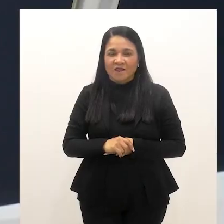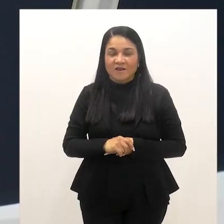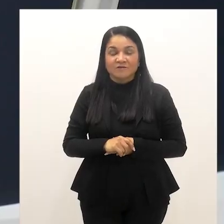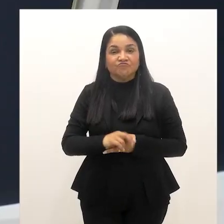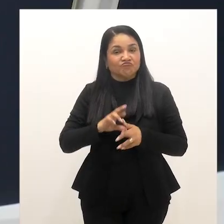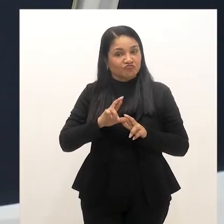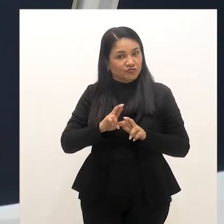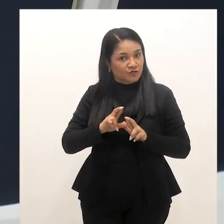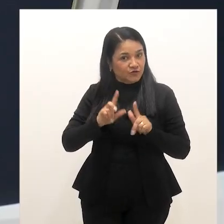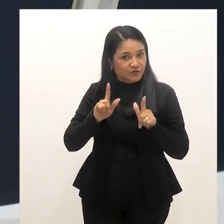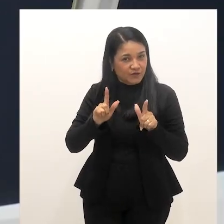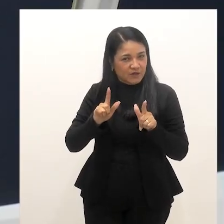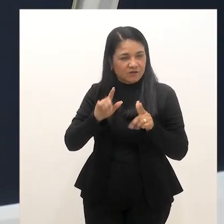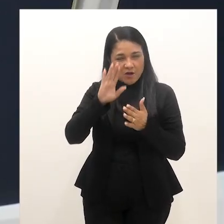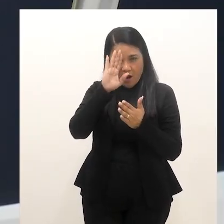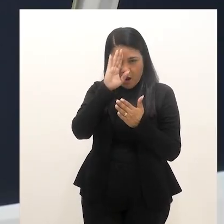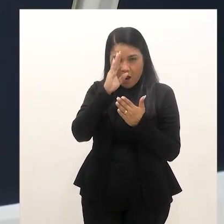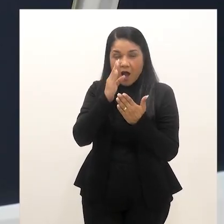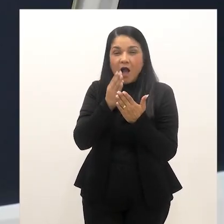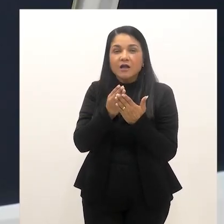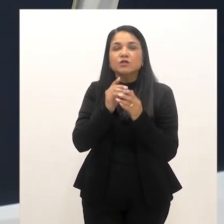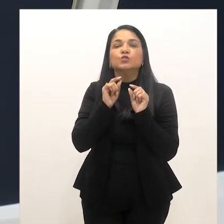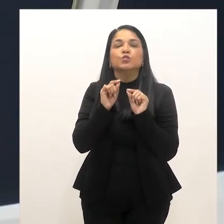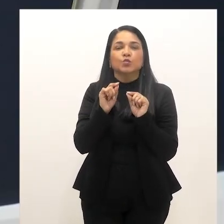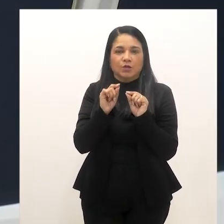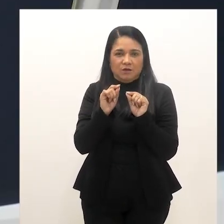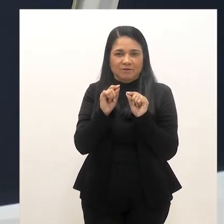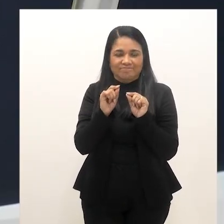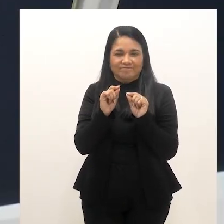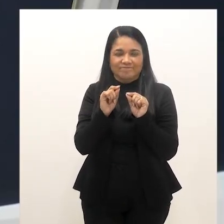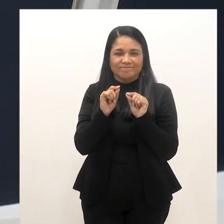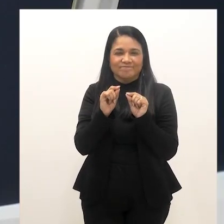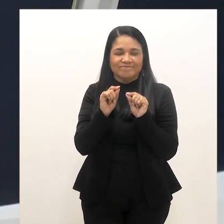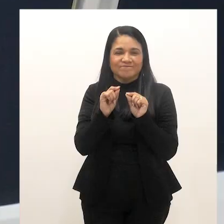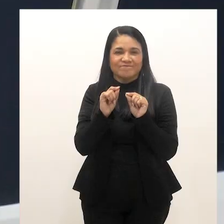Olha, de diferente, eu acredito que seja